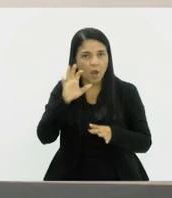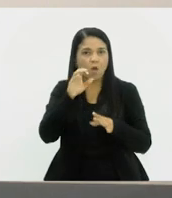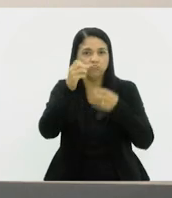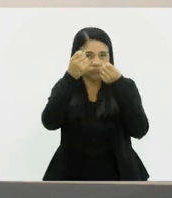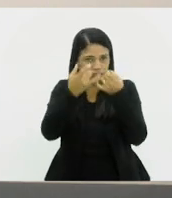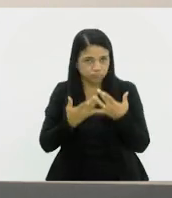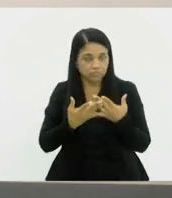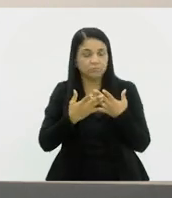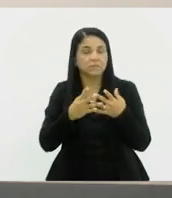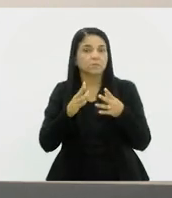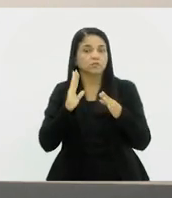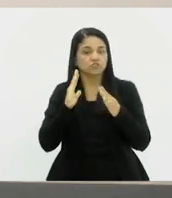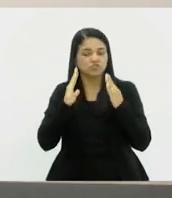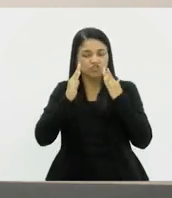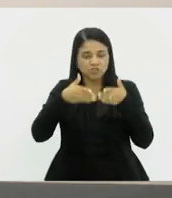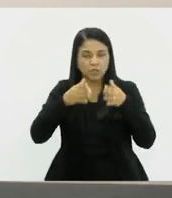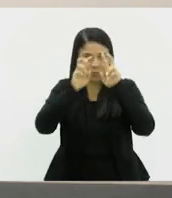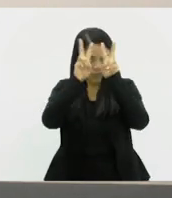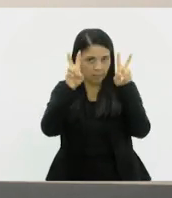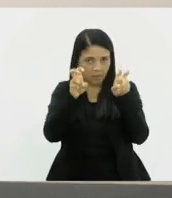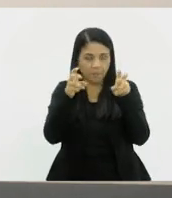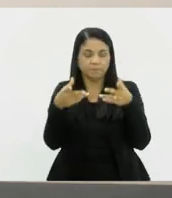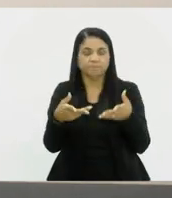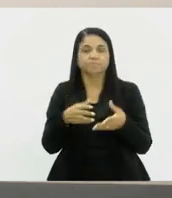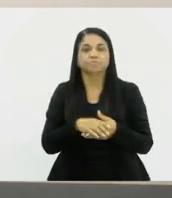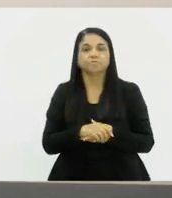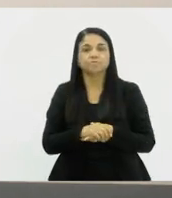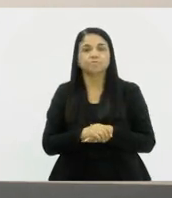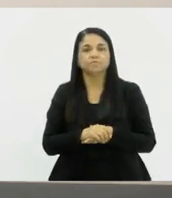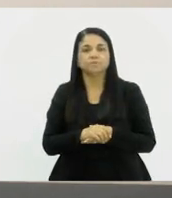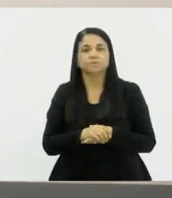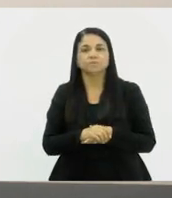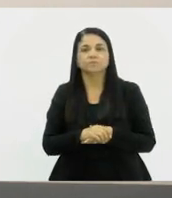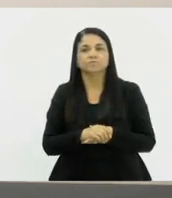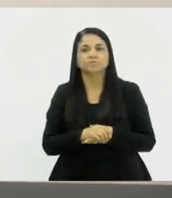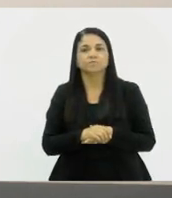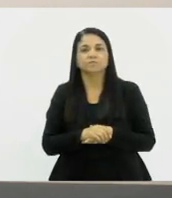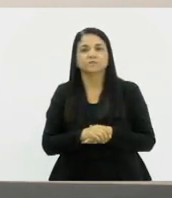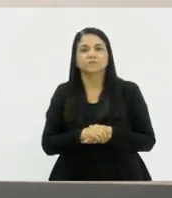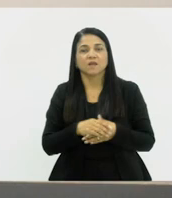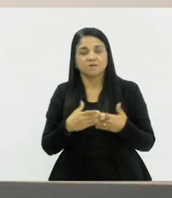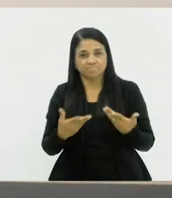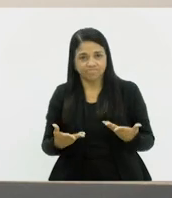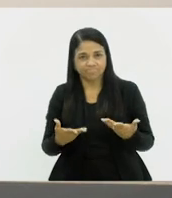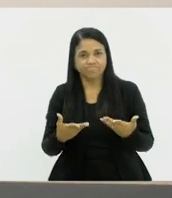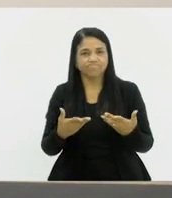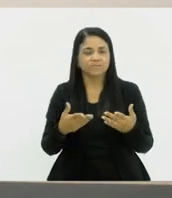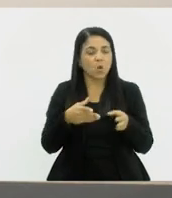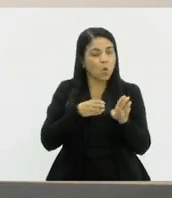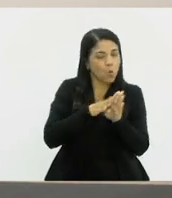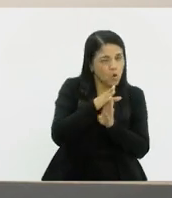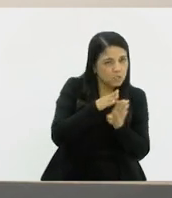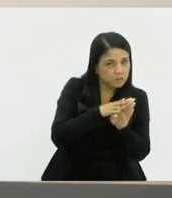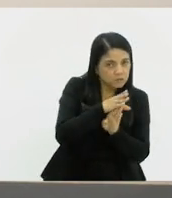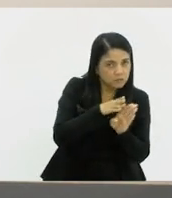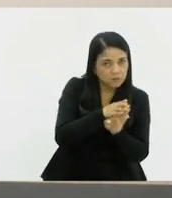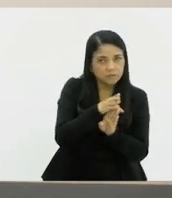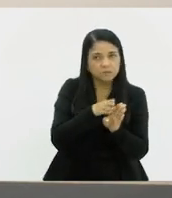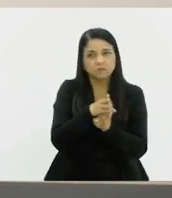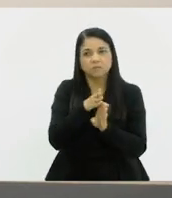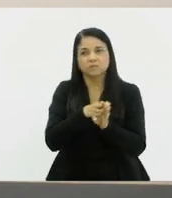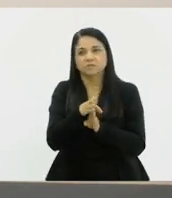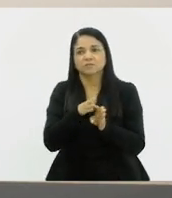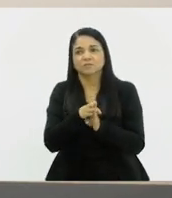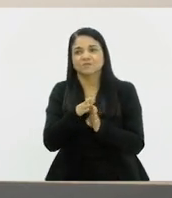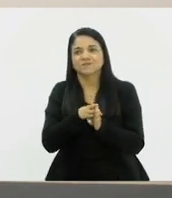diretamente no tema tá juntamente com isso tá toda essa parte de além da orientação a orientação